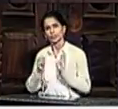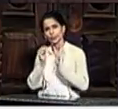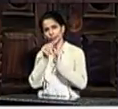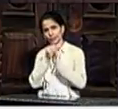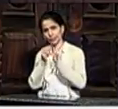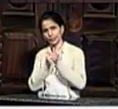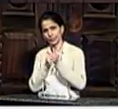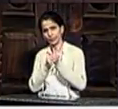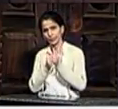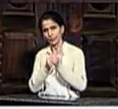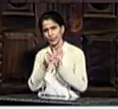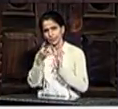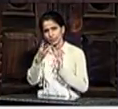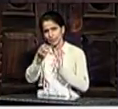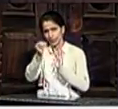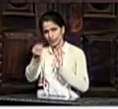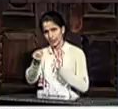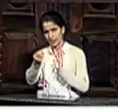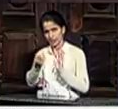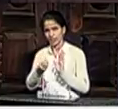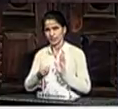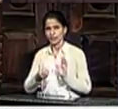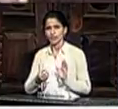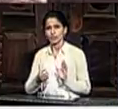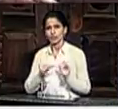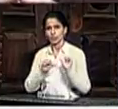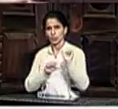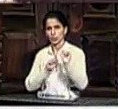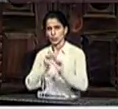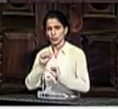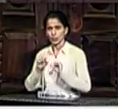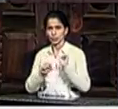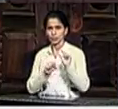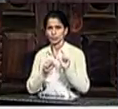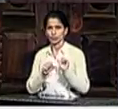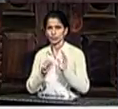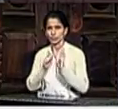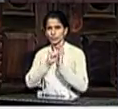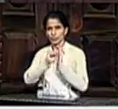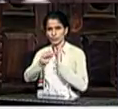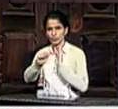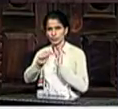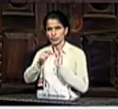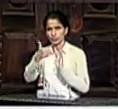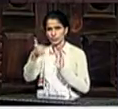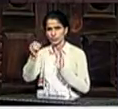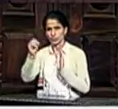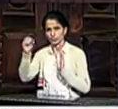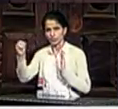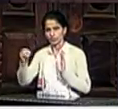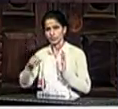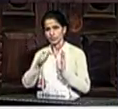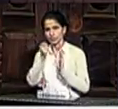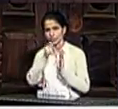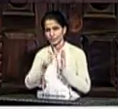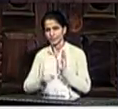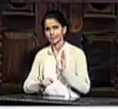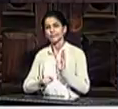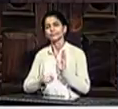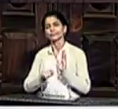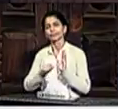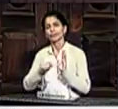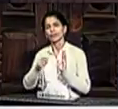emenda número 30, que modifica o artigo 100 no seu parágrafo 4º da